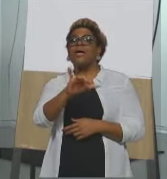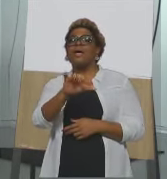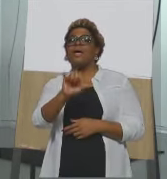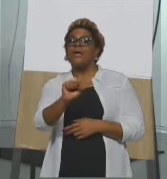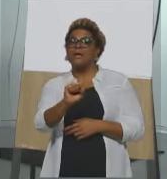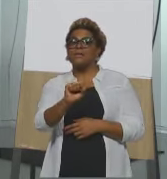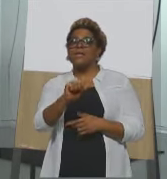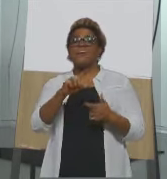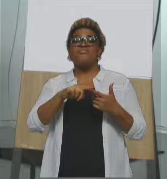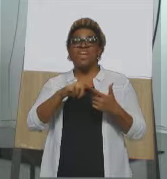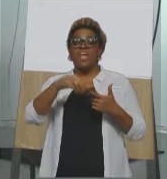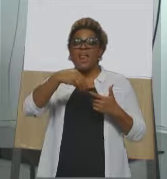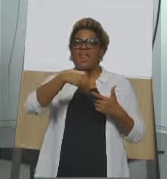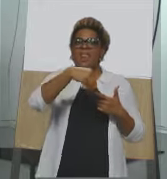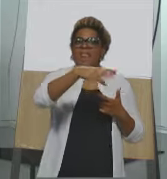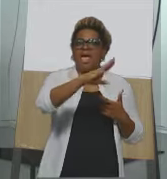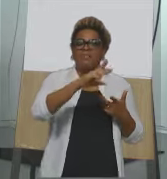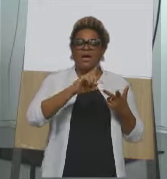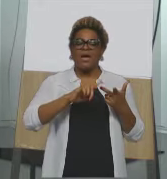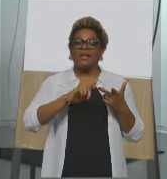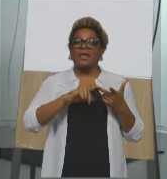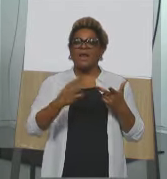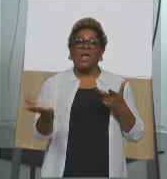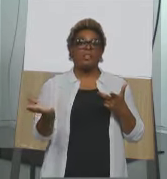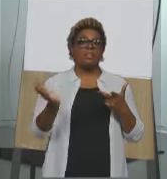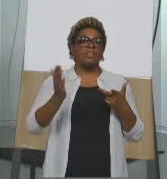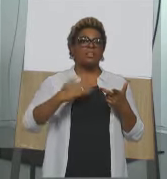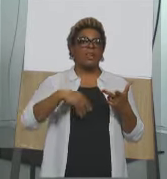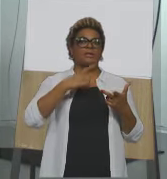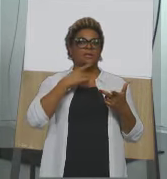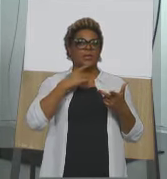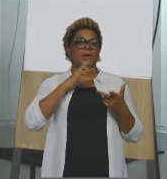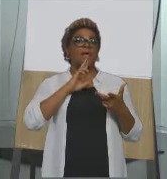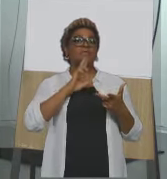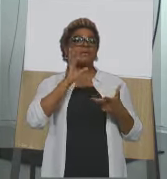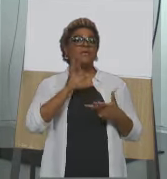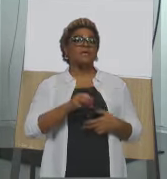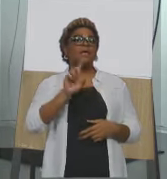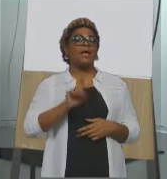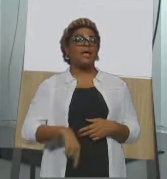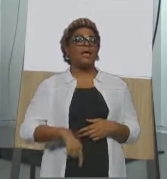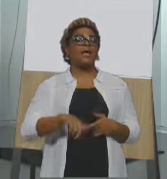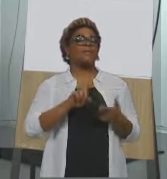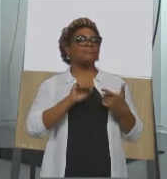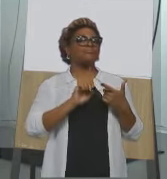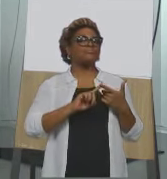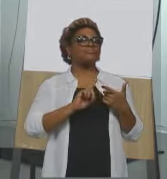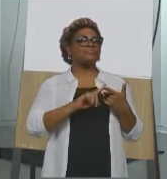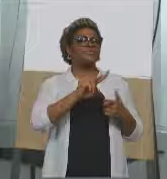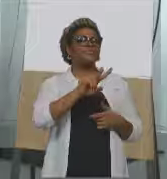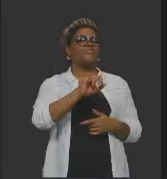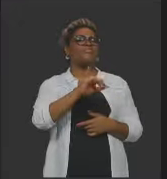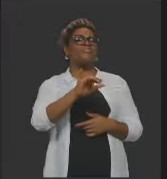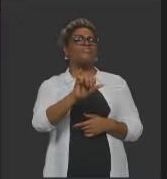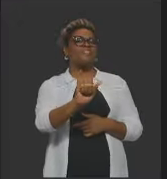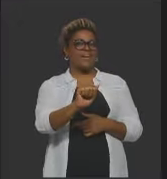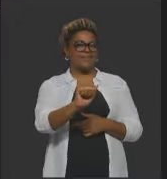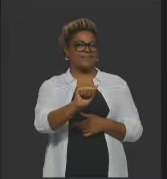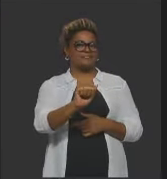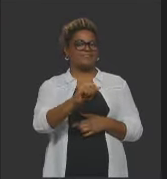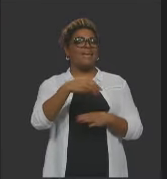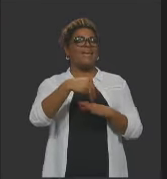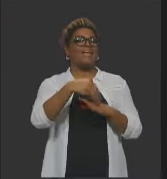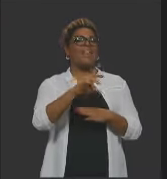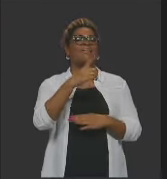para o corpo. Então, a resposta certa seria veias. Elas são responsáveis em transportar o sangue de volta dos tecidos